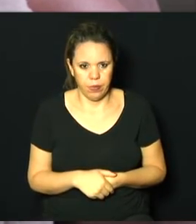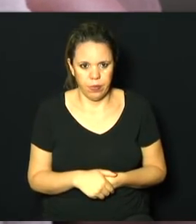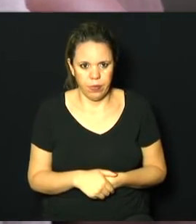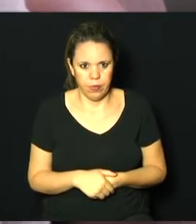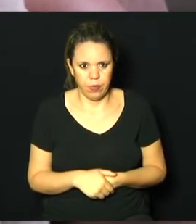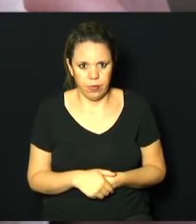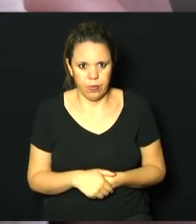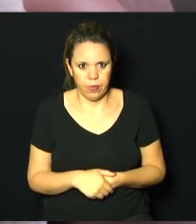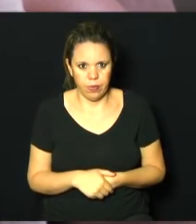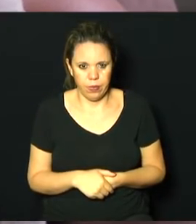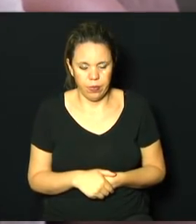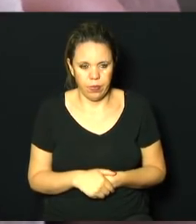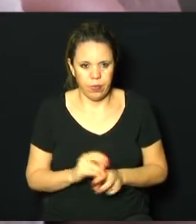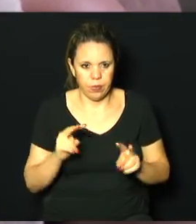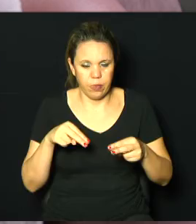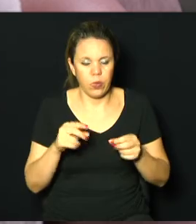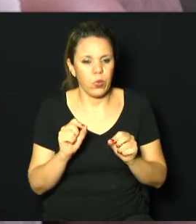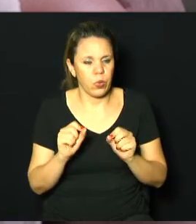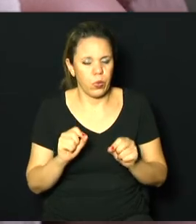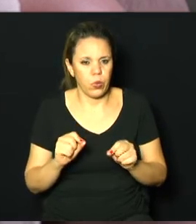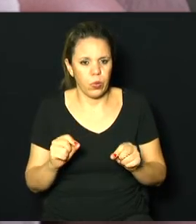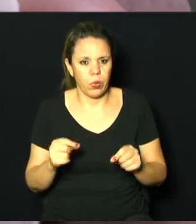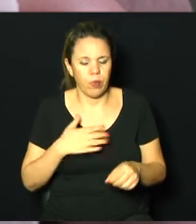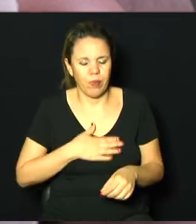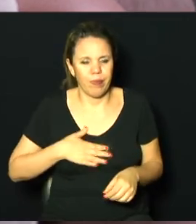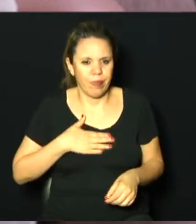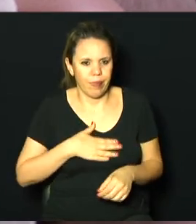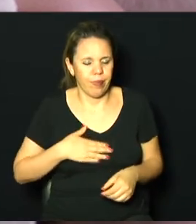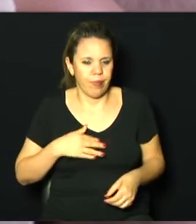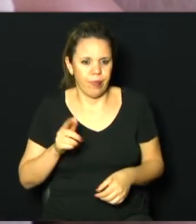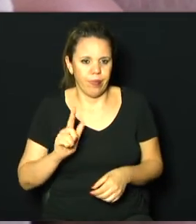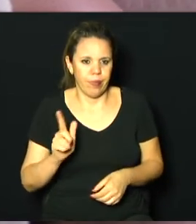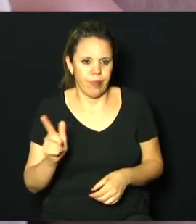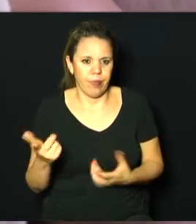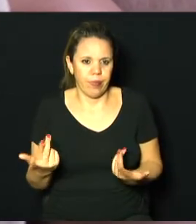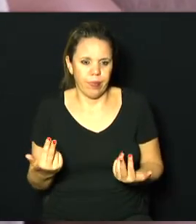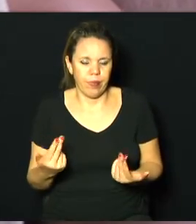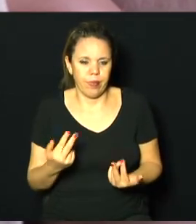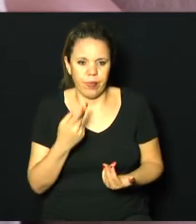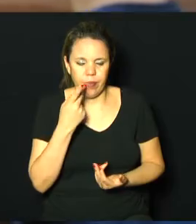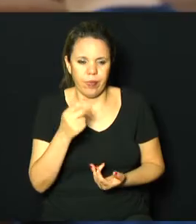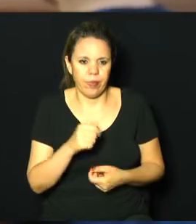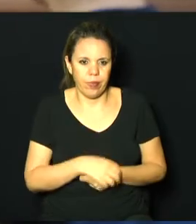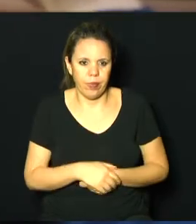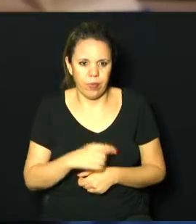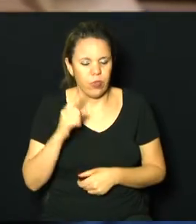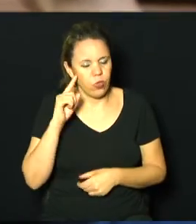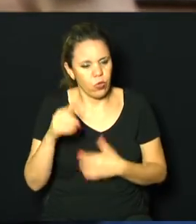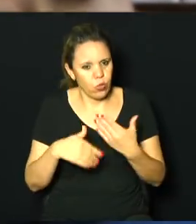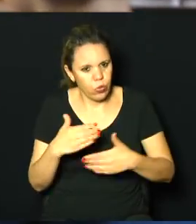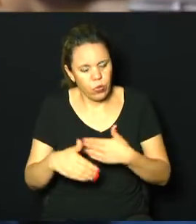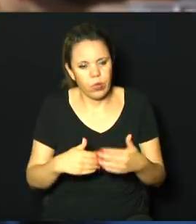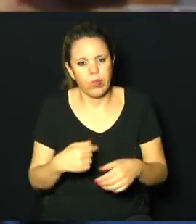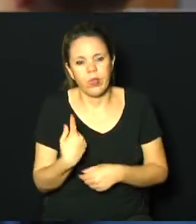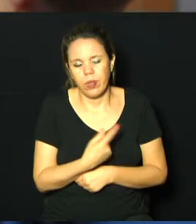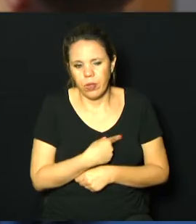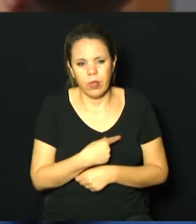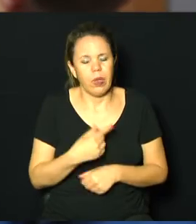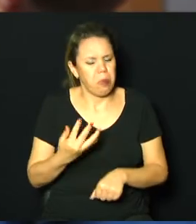essa olhar assim, o que me traz prazer? Claro que, como nós mencionamos, né, o dia a dia acaba